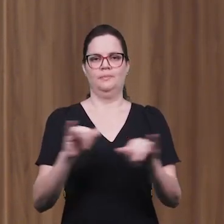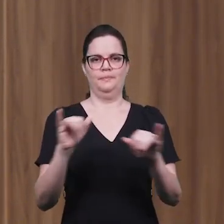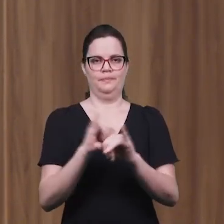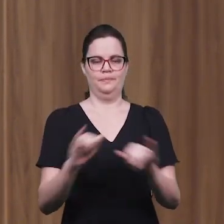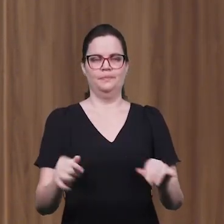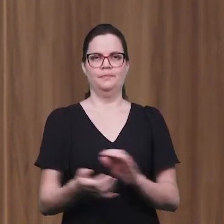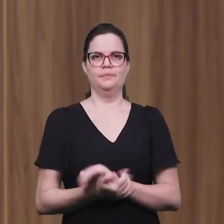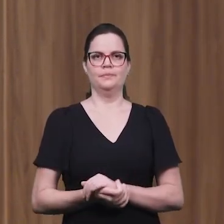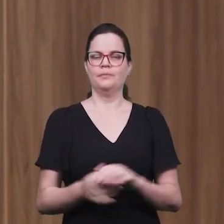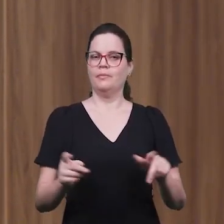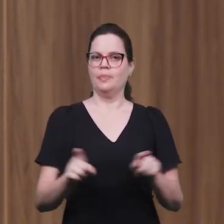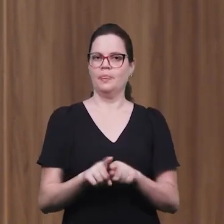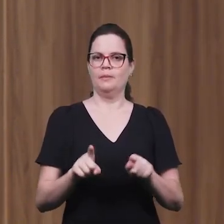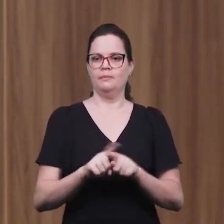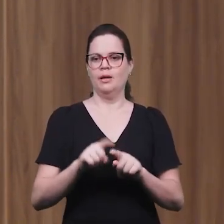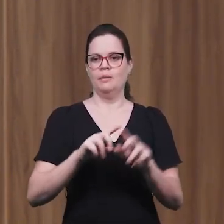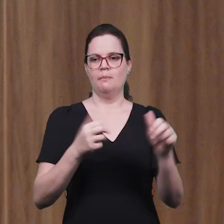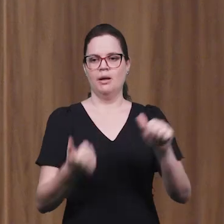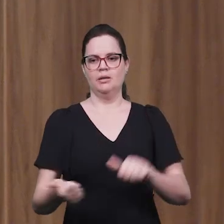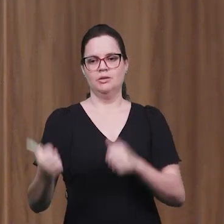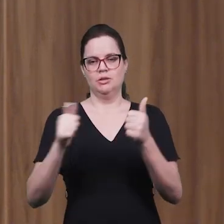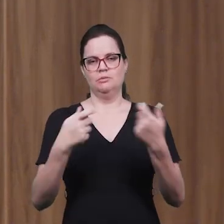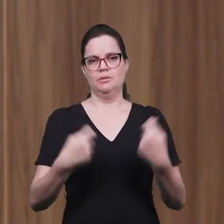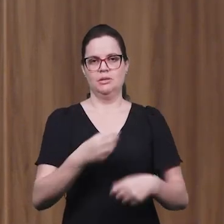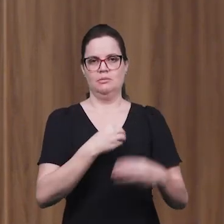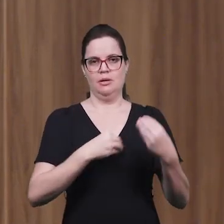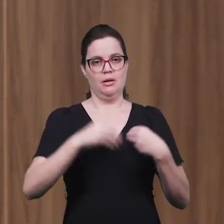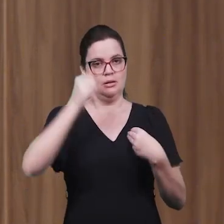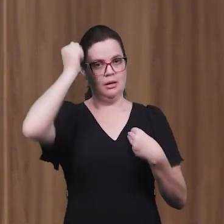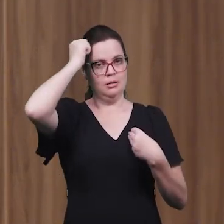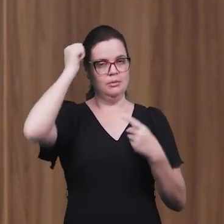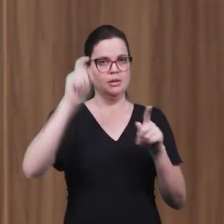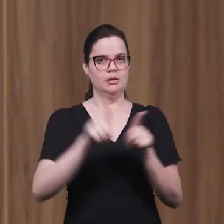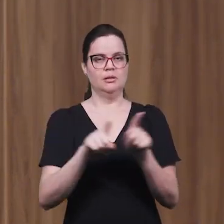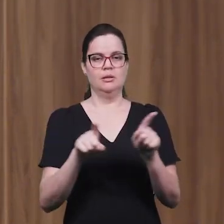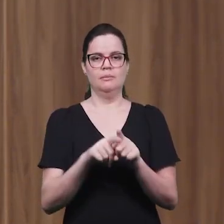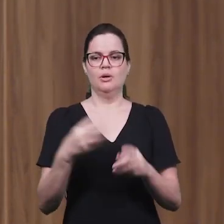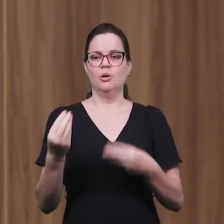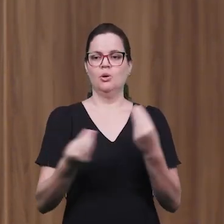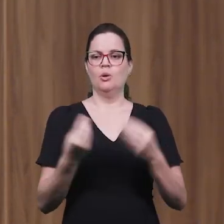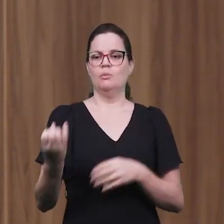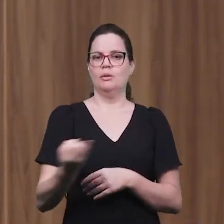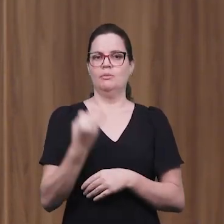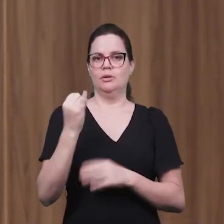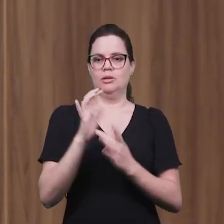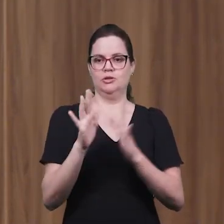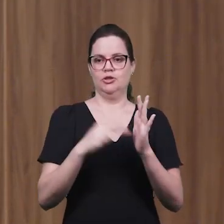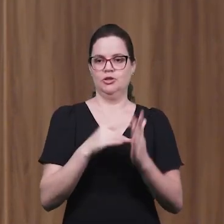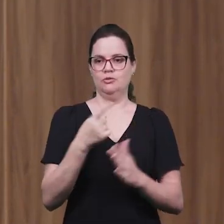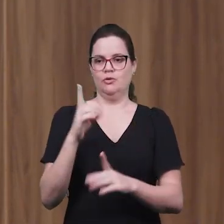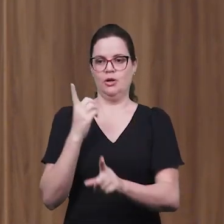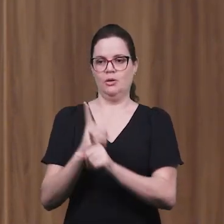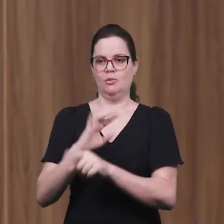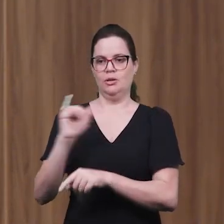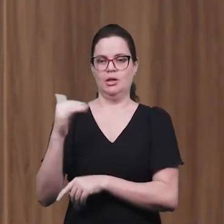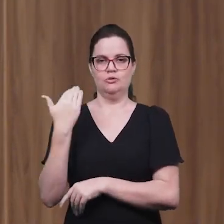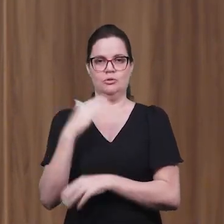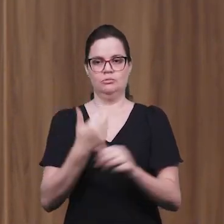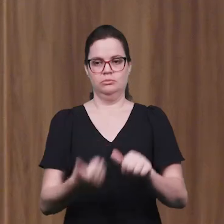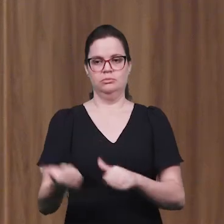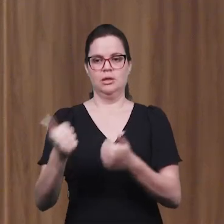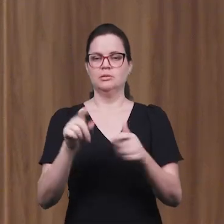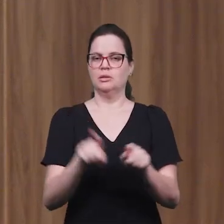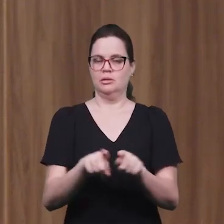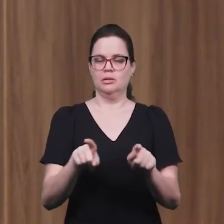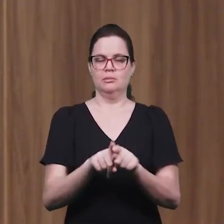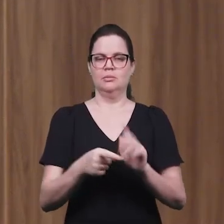anunciou, o batismo do arrependimento e a importância como Jesus foi até João no aspecto para